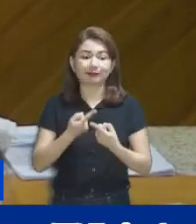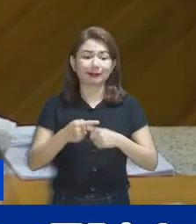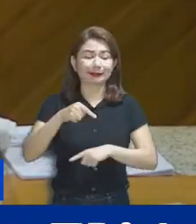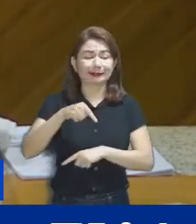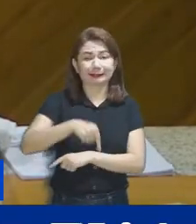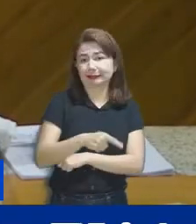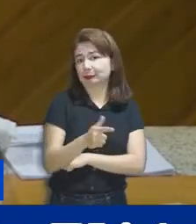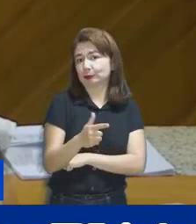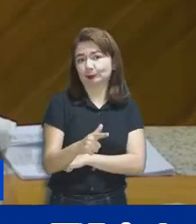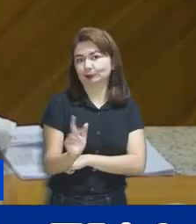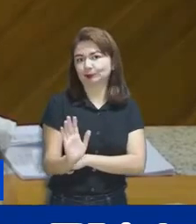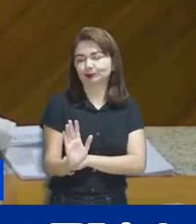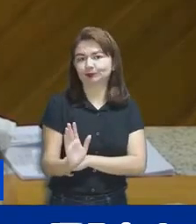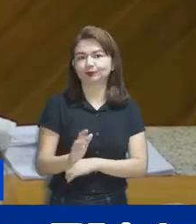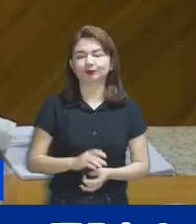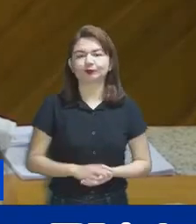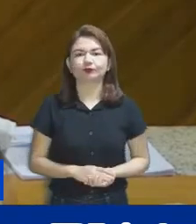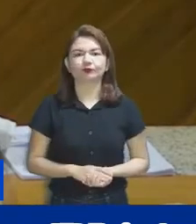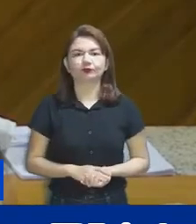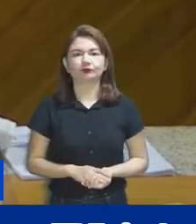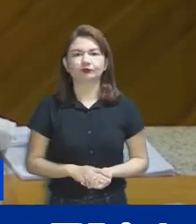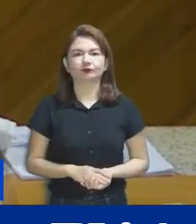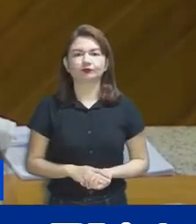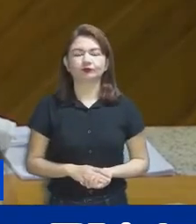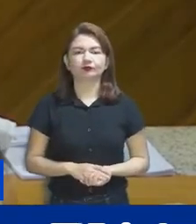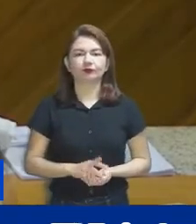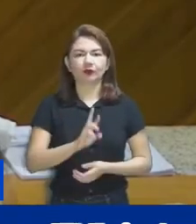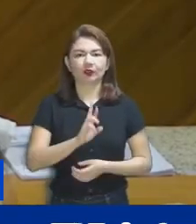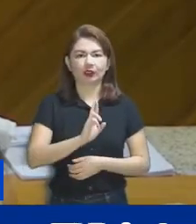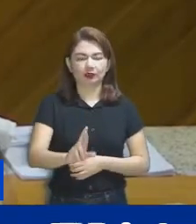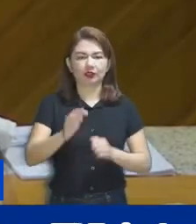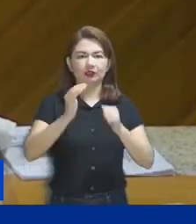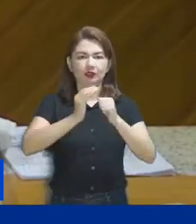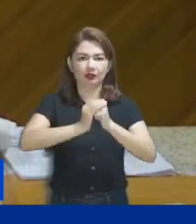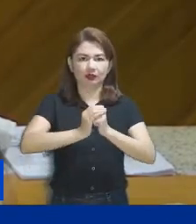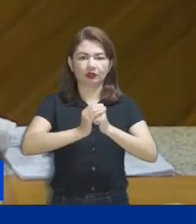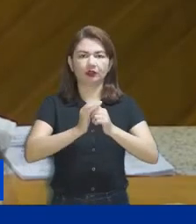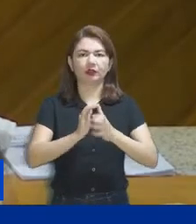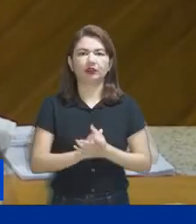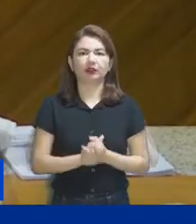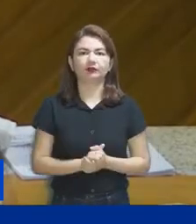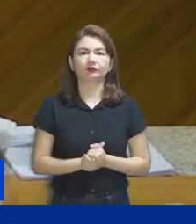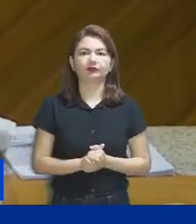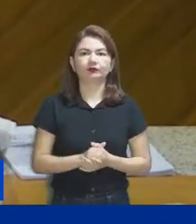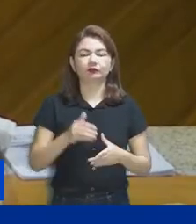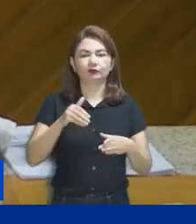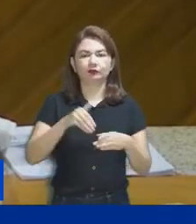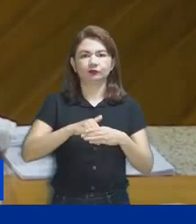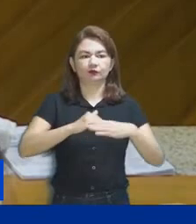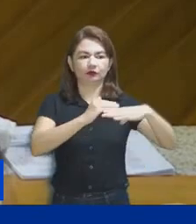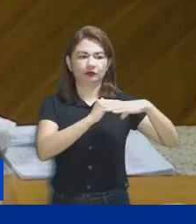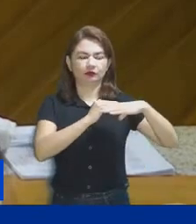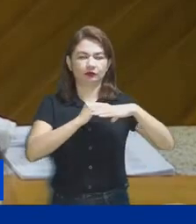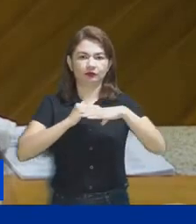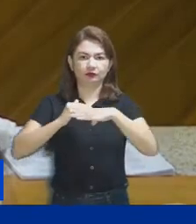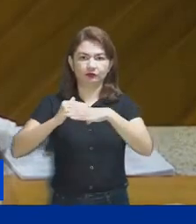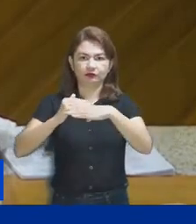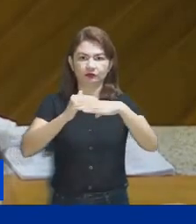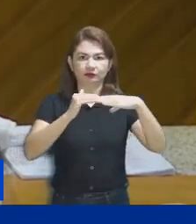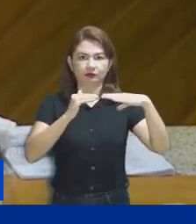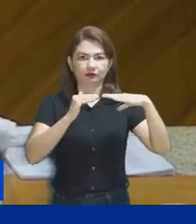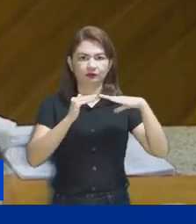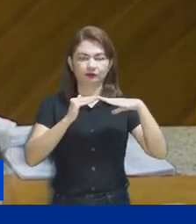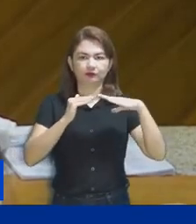eu acompanho, como eu falei, o relator e anuncio o resultado. O TRE da Amapá, a unanimidade, conheceu